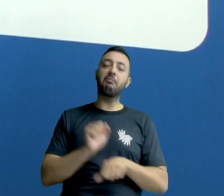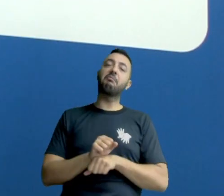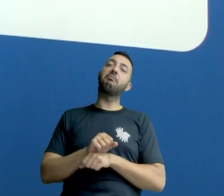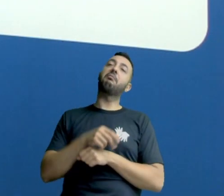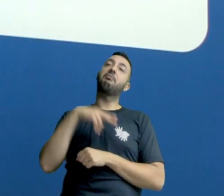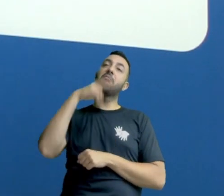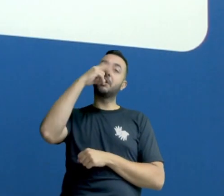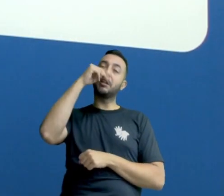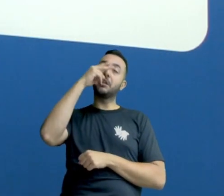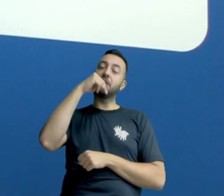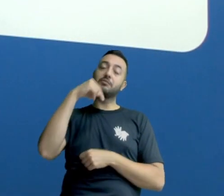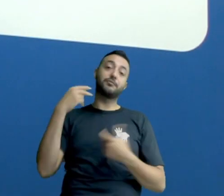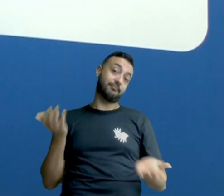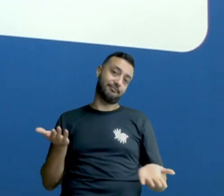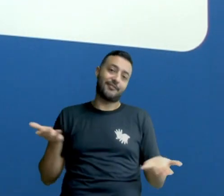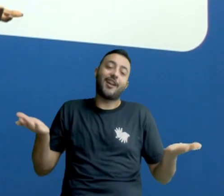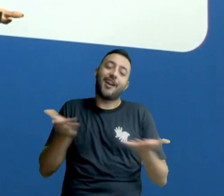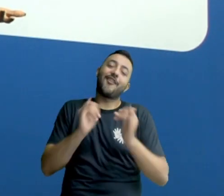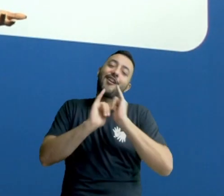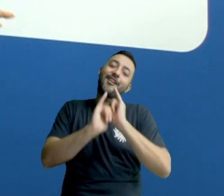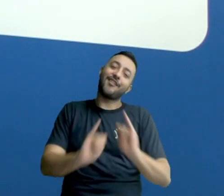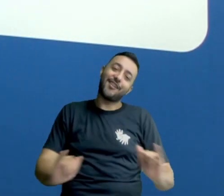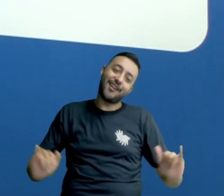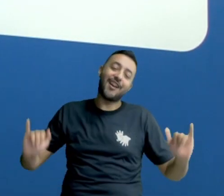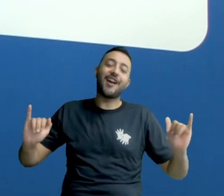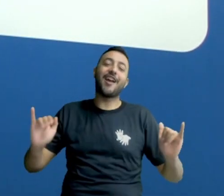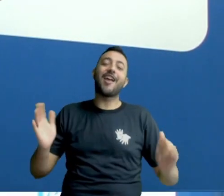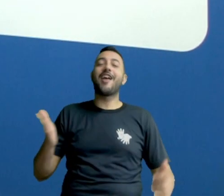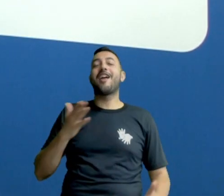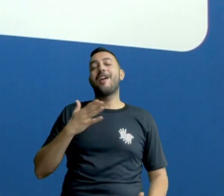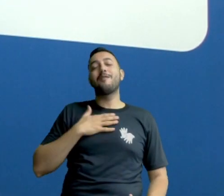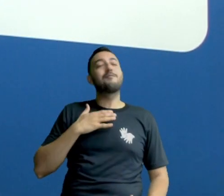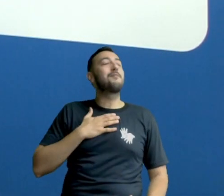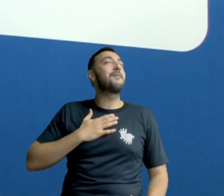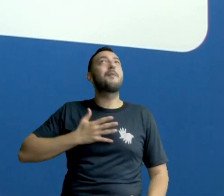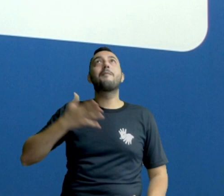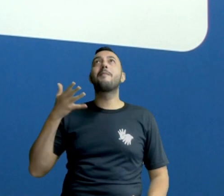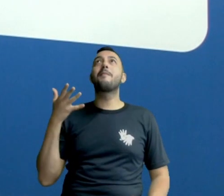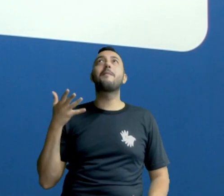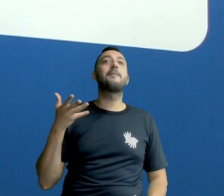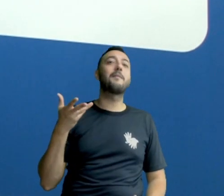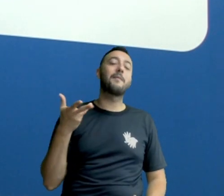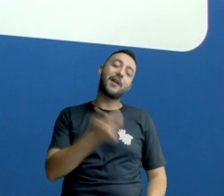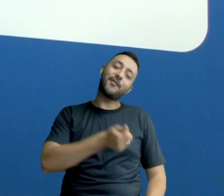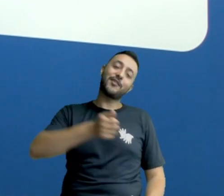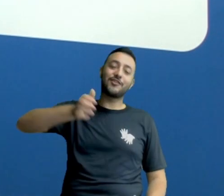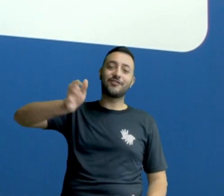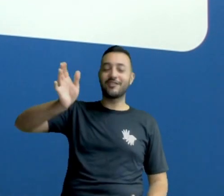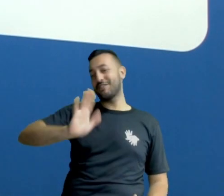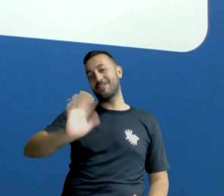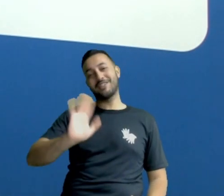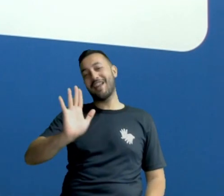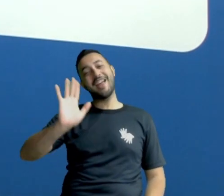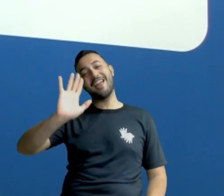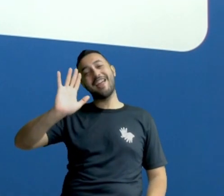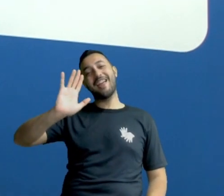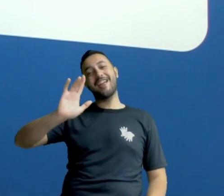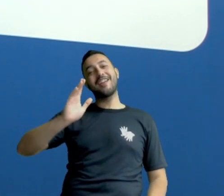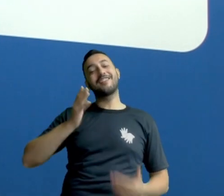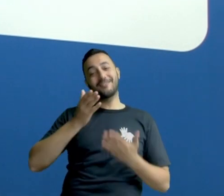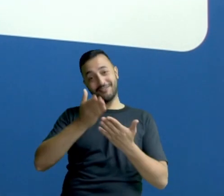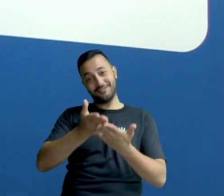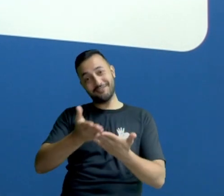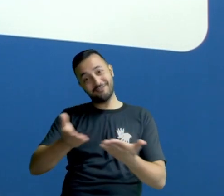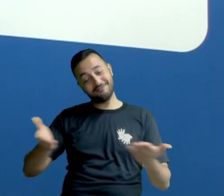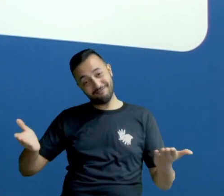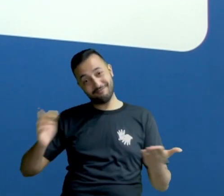Então, deixo para vocês agora o meu wonderful, o meu maravilhoso goodbye e see